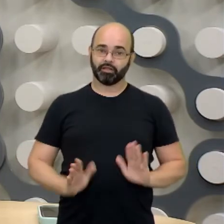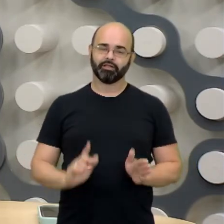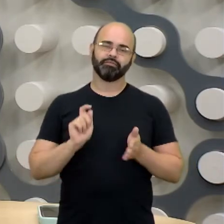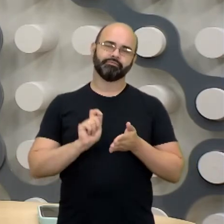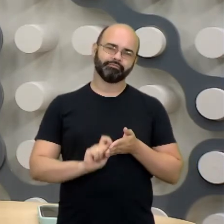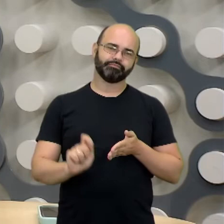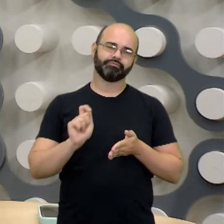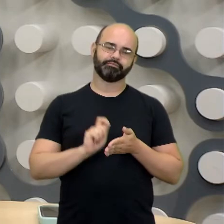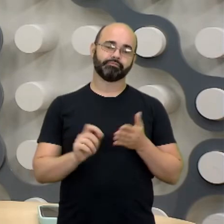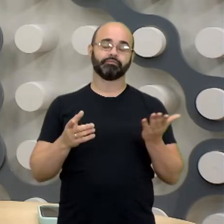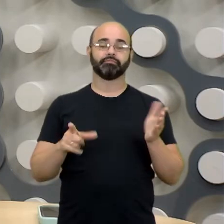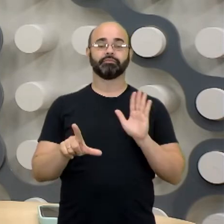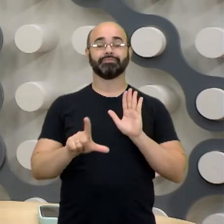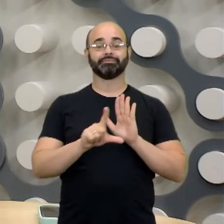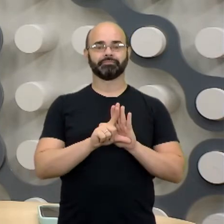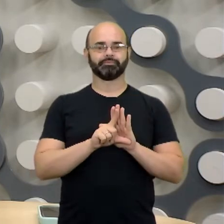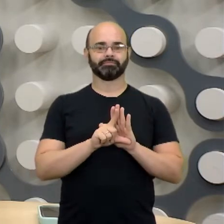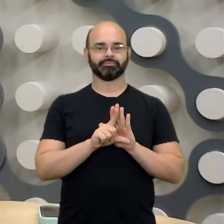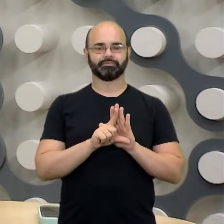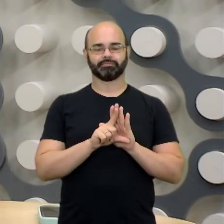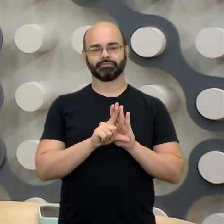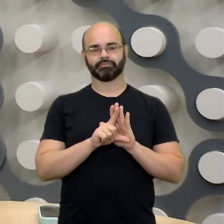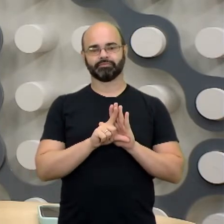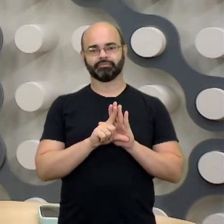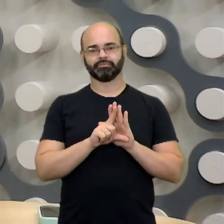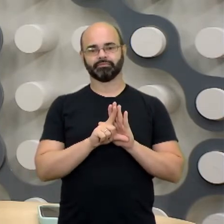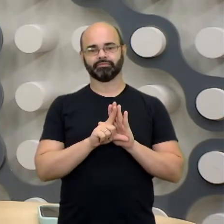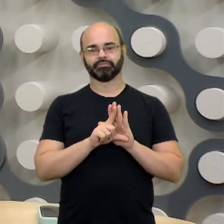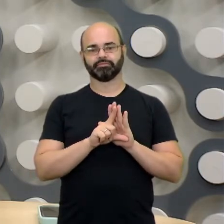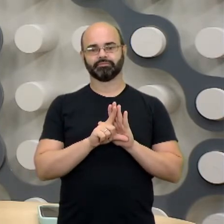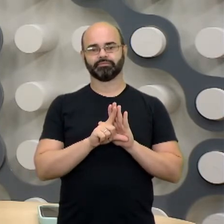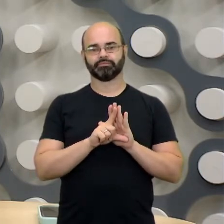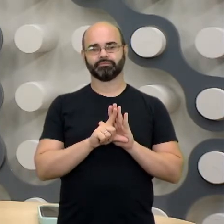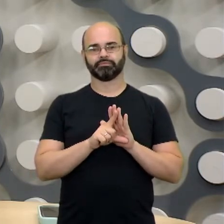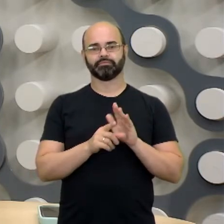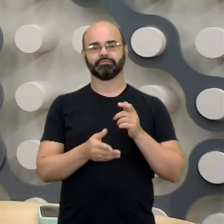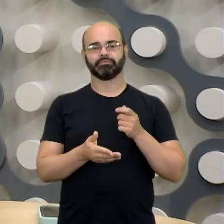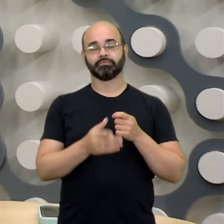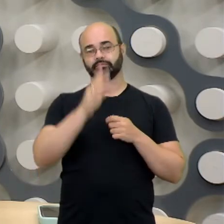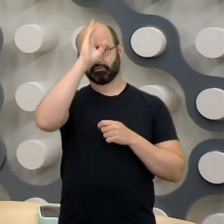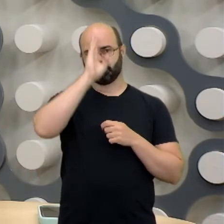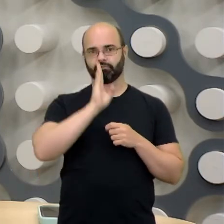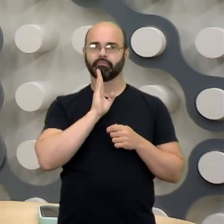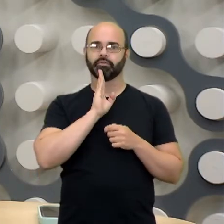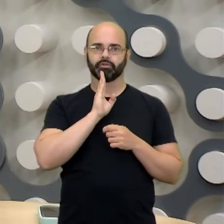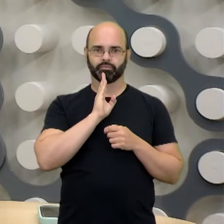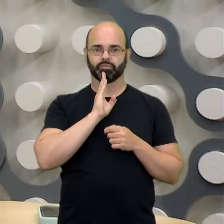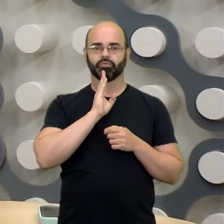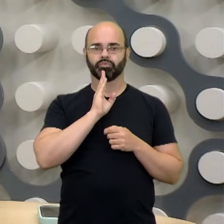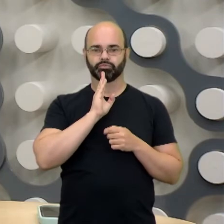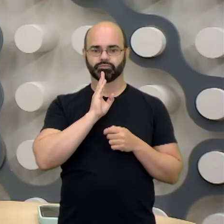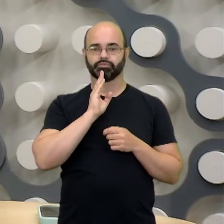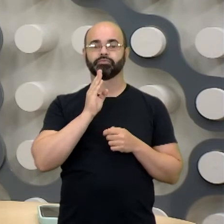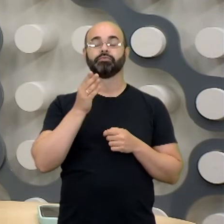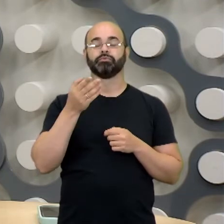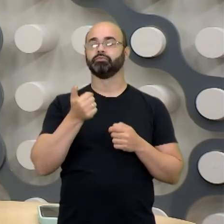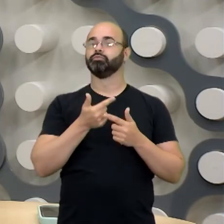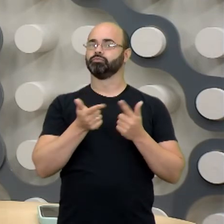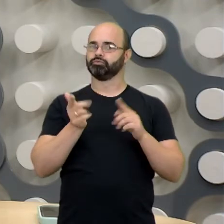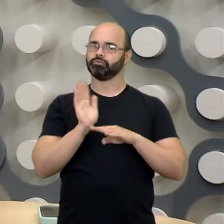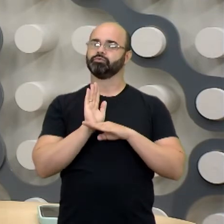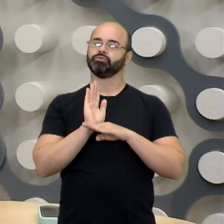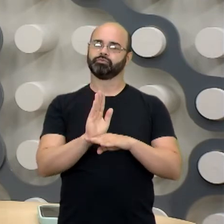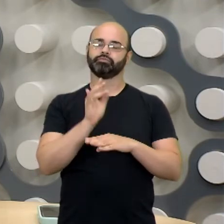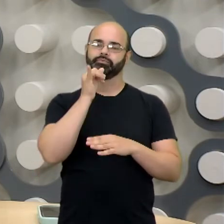que até tem uma lei que o registro de nascimento, né, por lei, ele tem que ser gratuito, né? Isso também ajudou bastante, né? Você